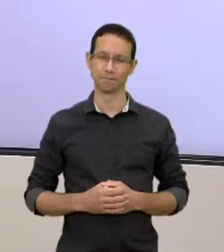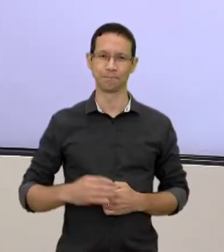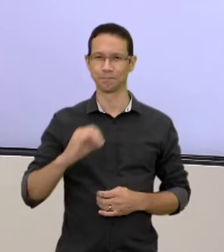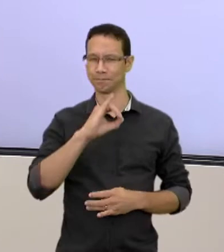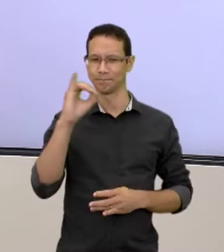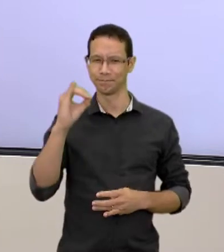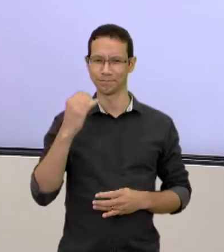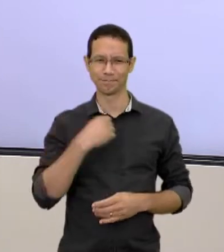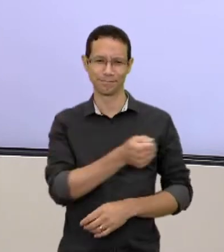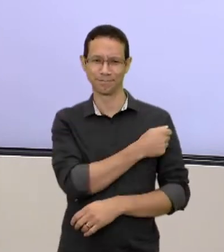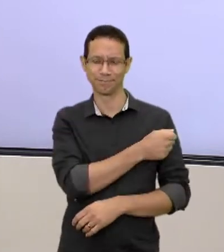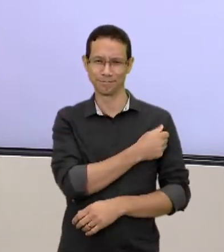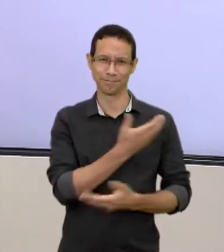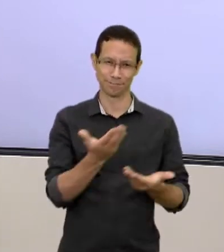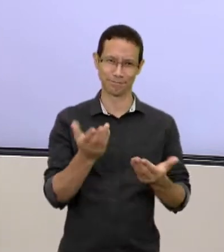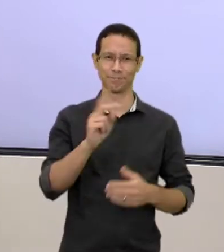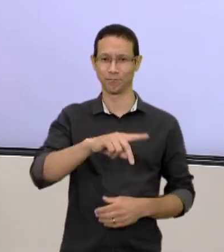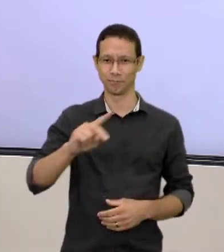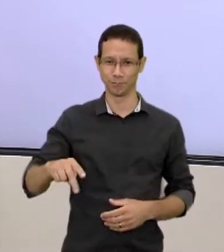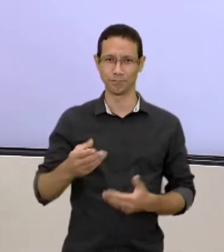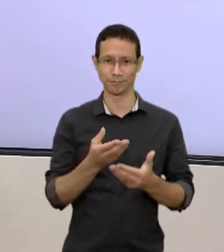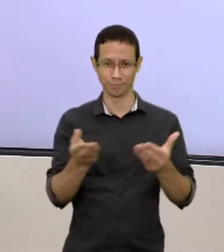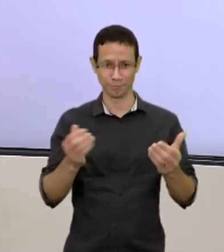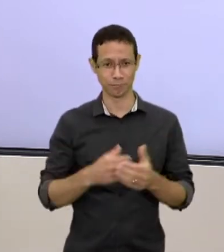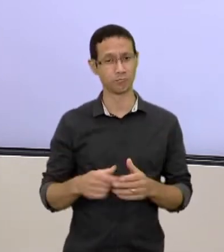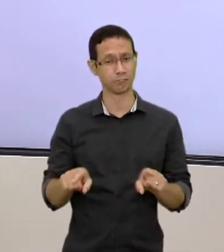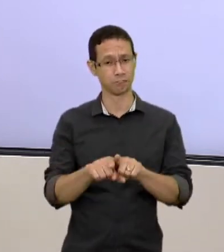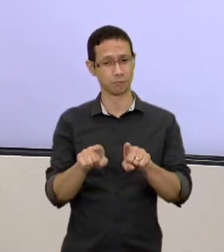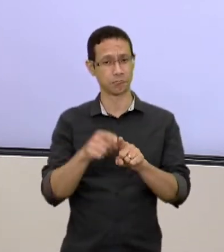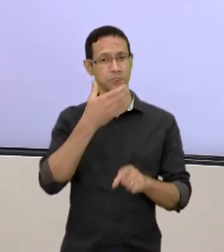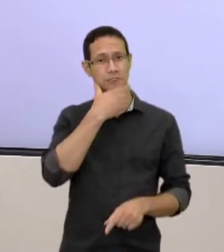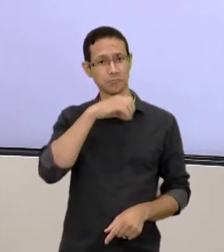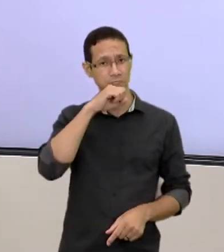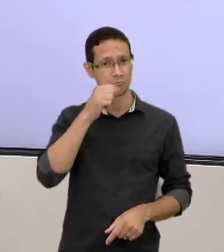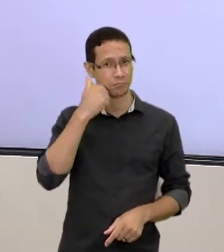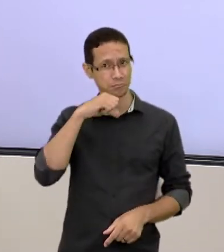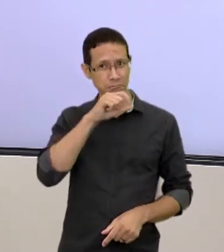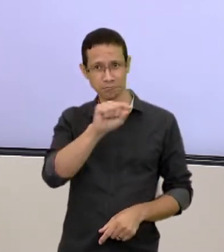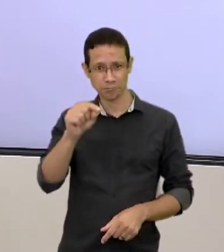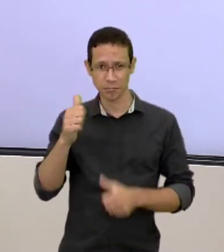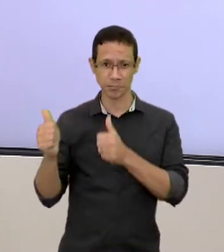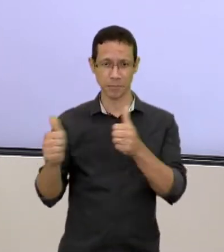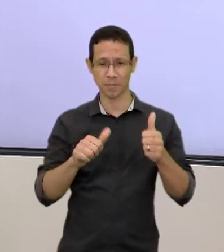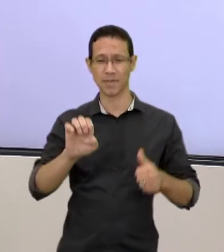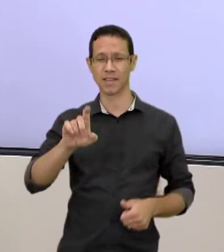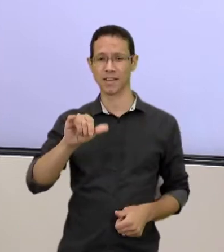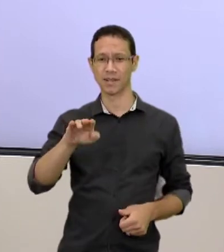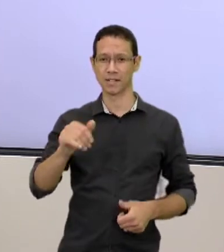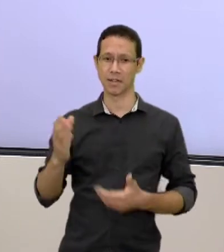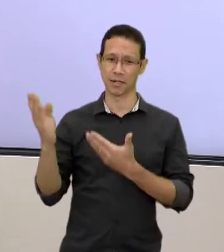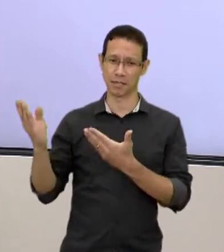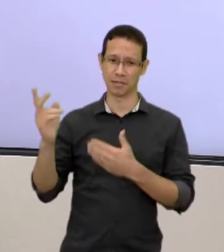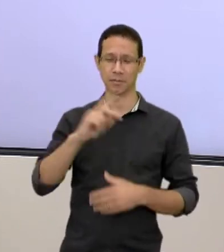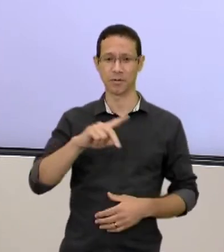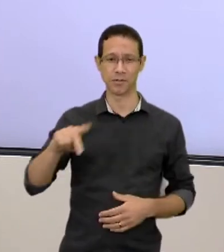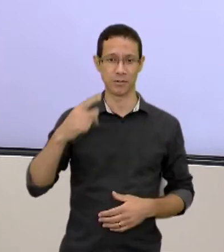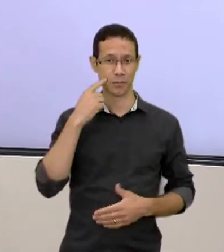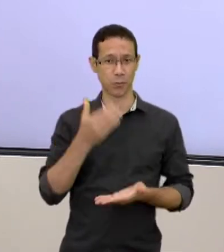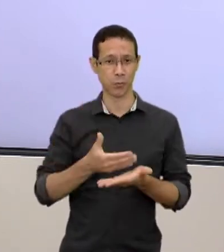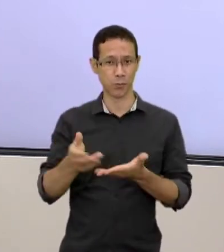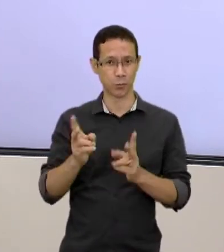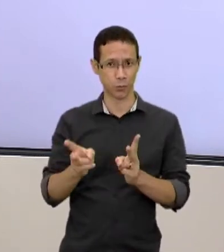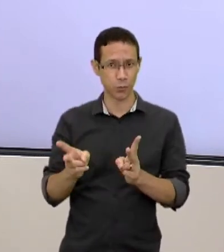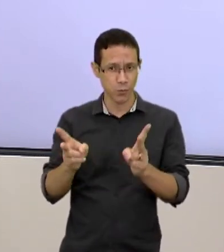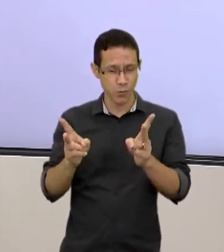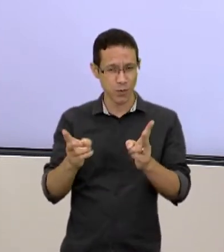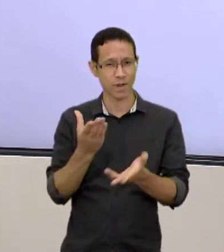Olá, estudante, professor, até mesmo pais, tudo bem? Eu sou a professora Elaine. Hoje nós vamos continuar então nossa aula